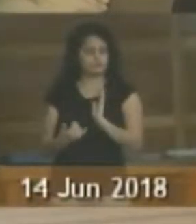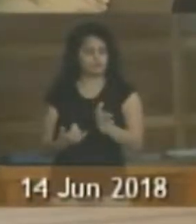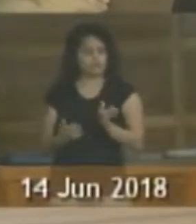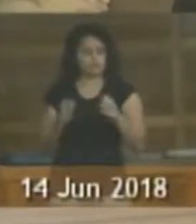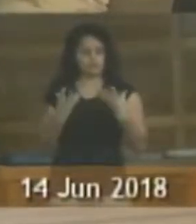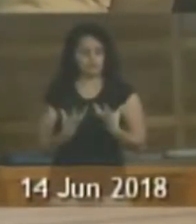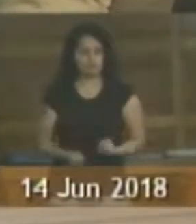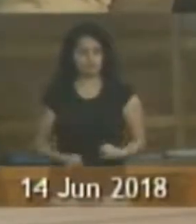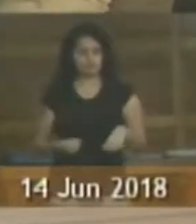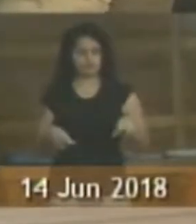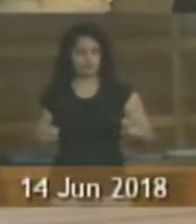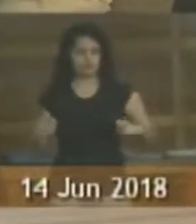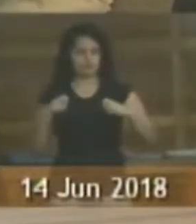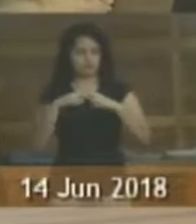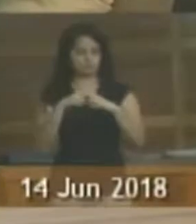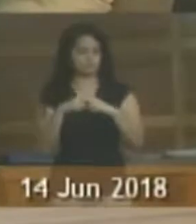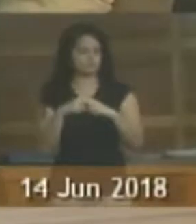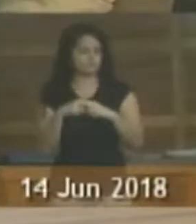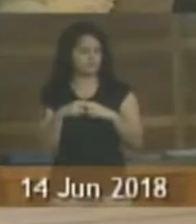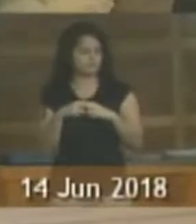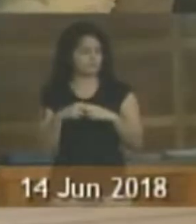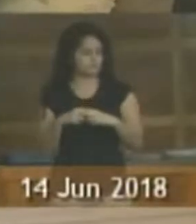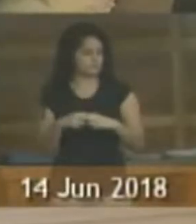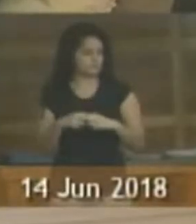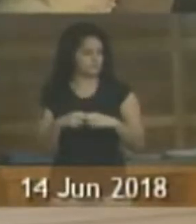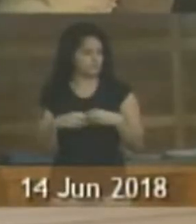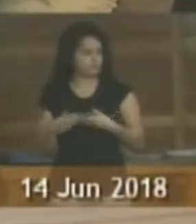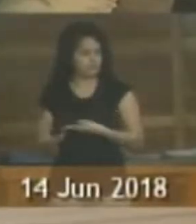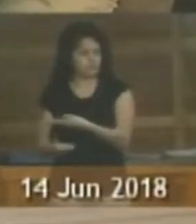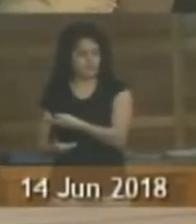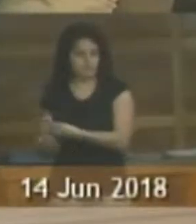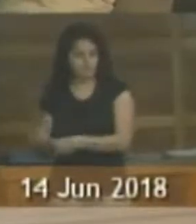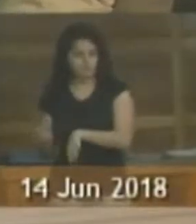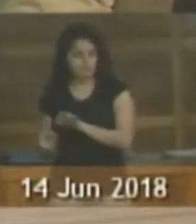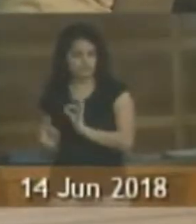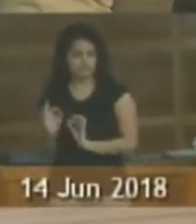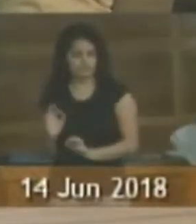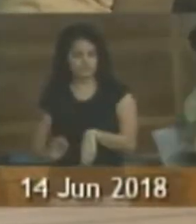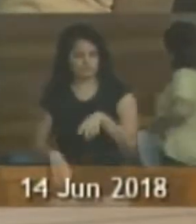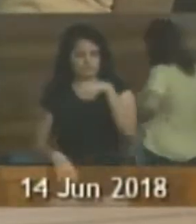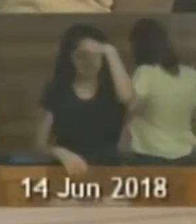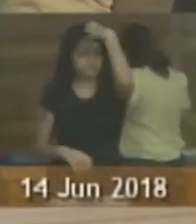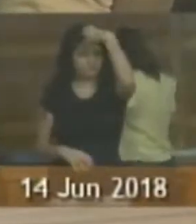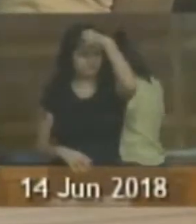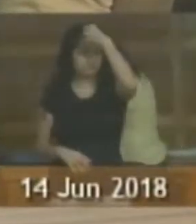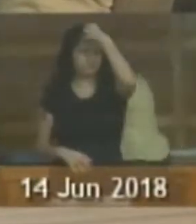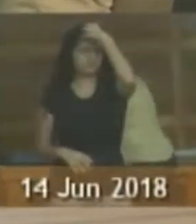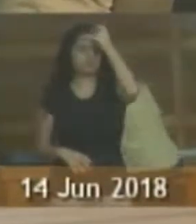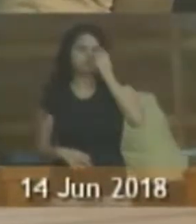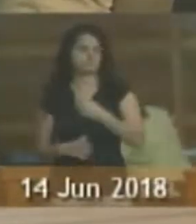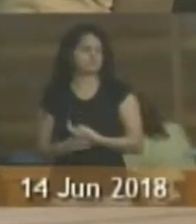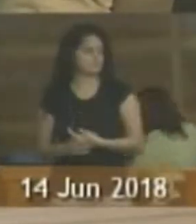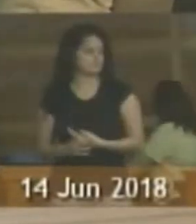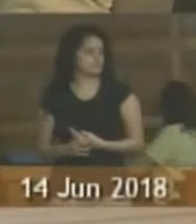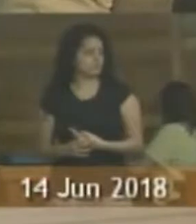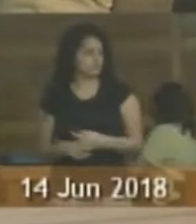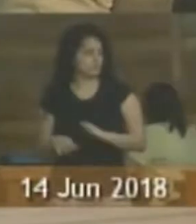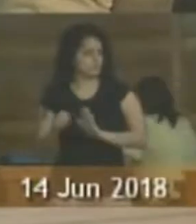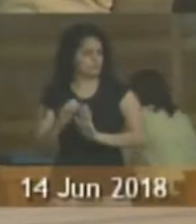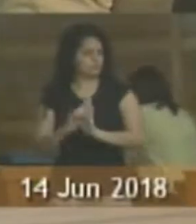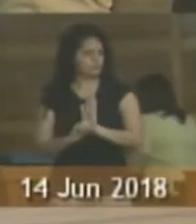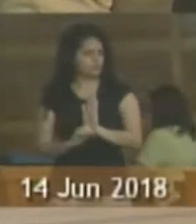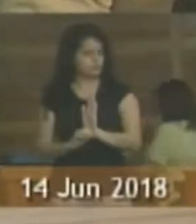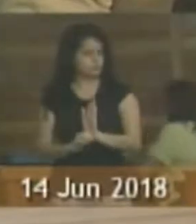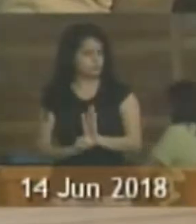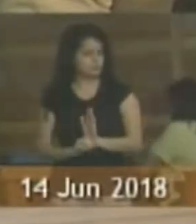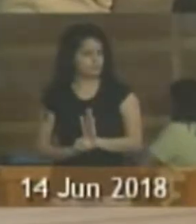por esta Casa Legislativa e devidamente encaminhados ao Executivo Municipal através dos competentes ofícios,